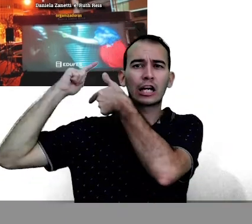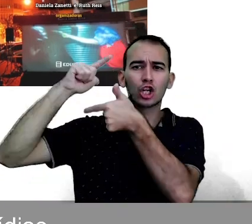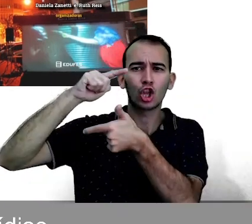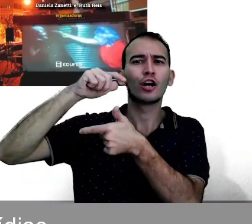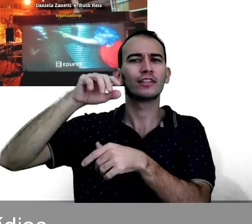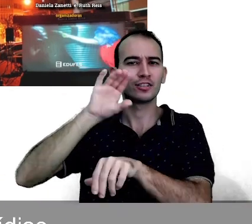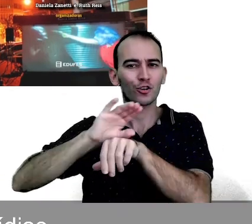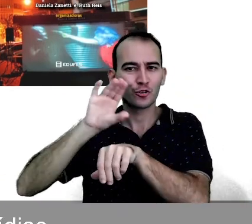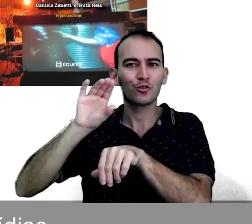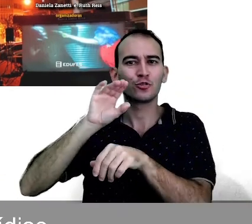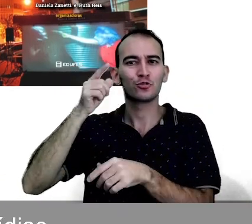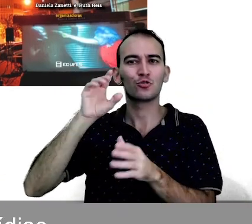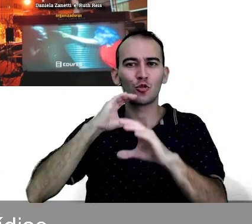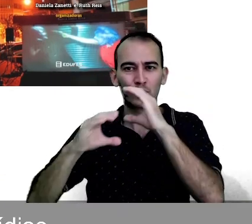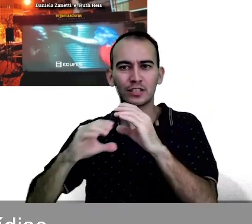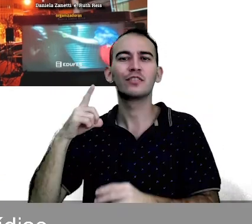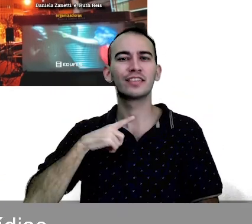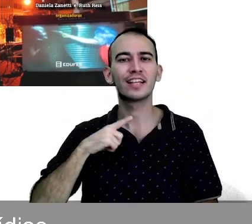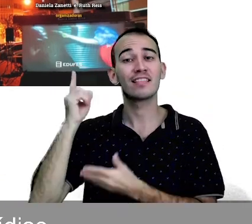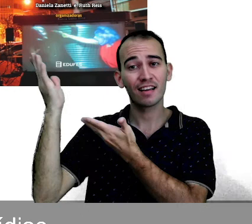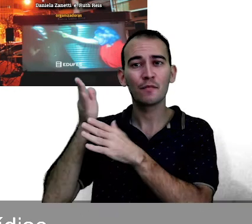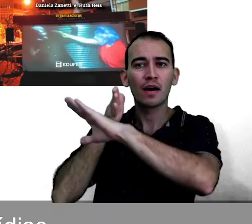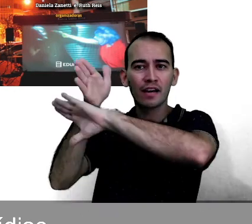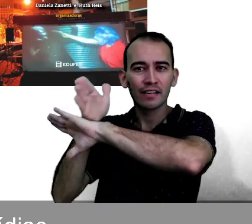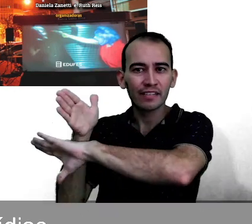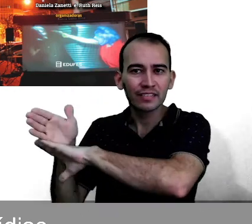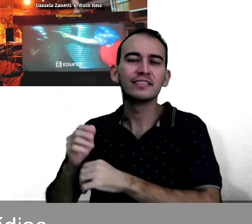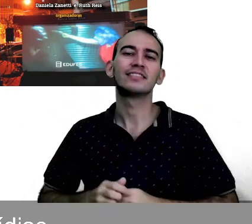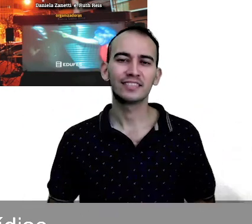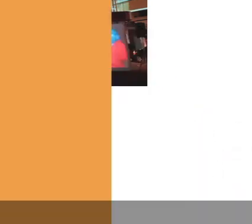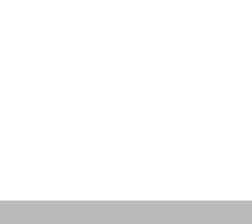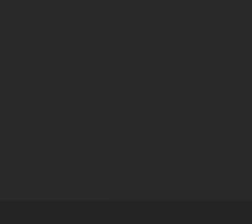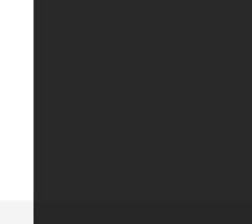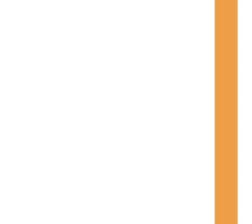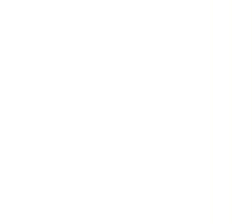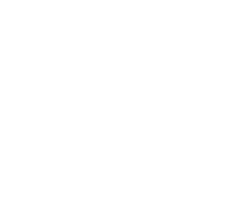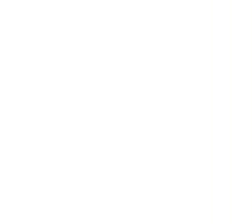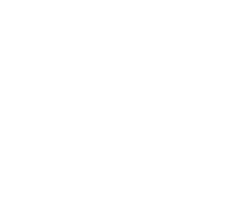e-book Comunicação e Territorialidades, Poder e Cultura, Redes e Mídias.